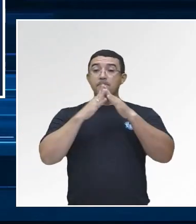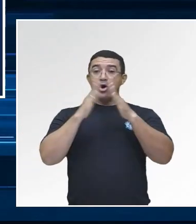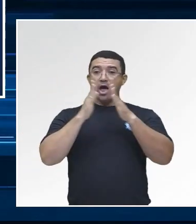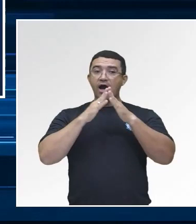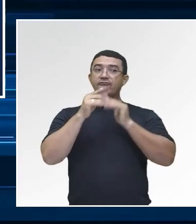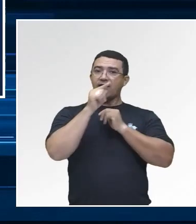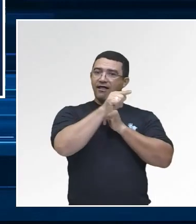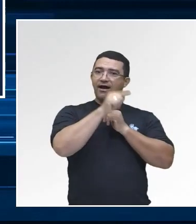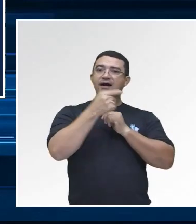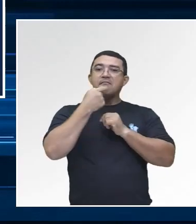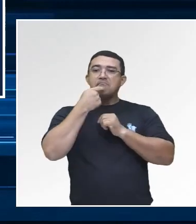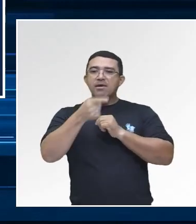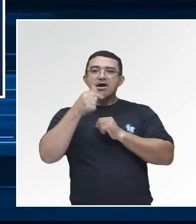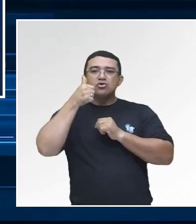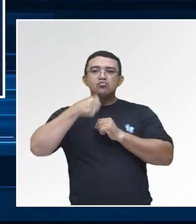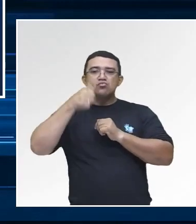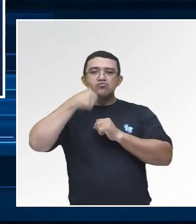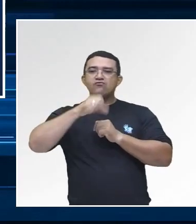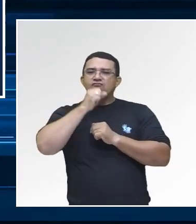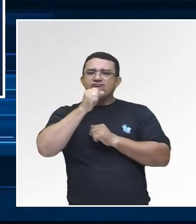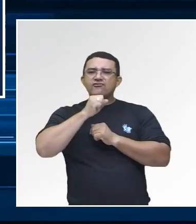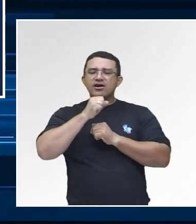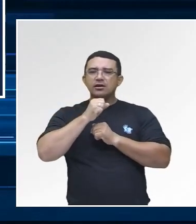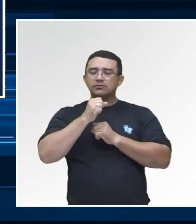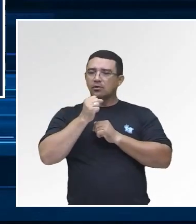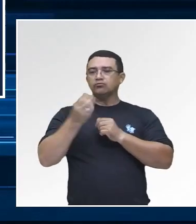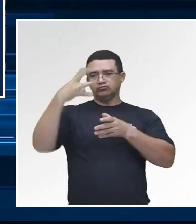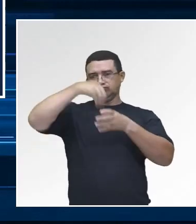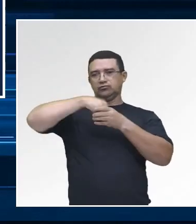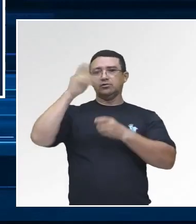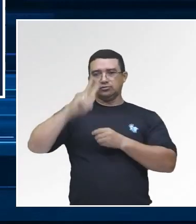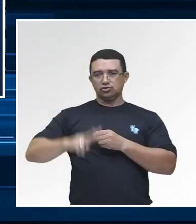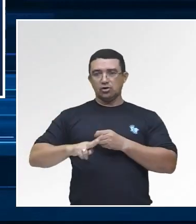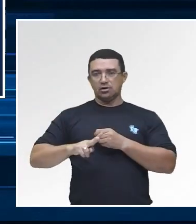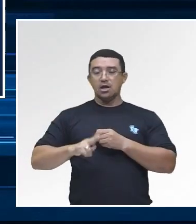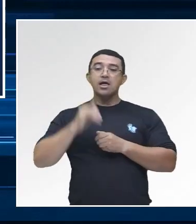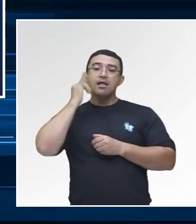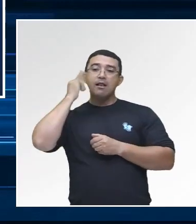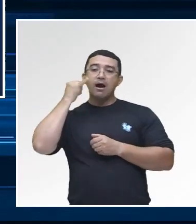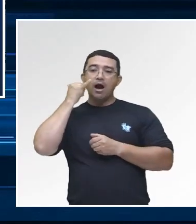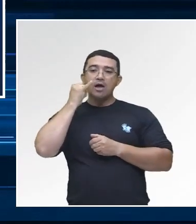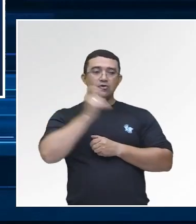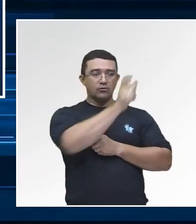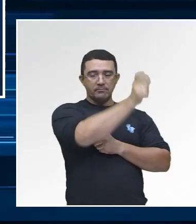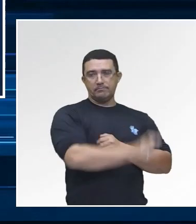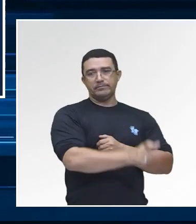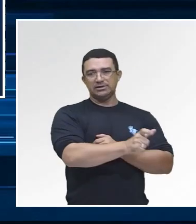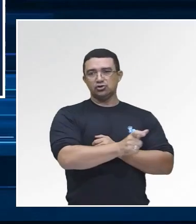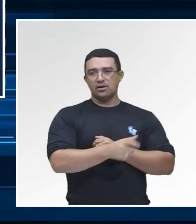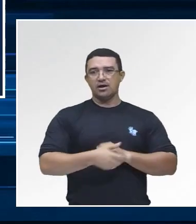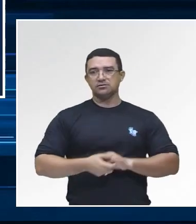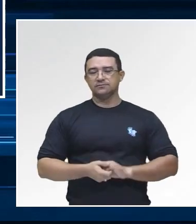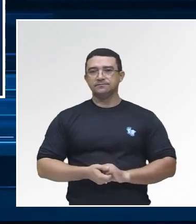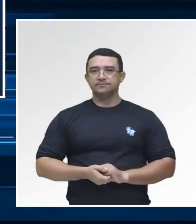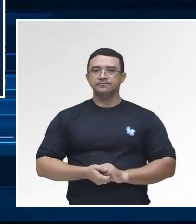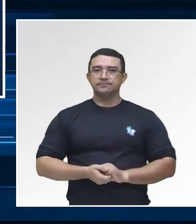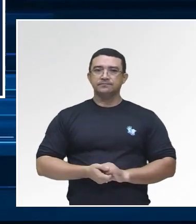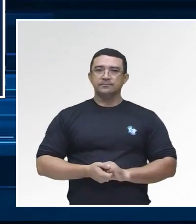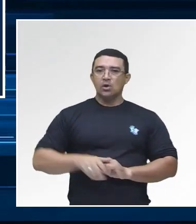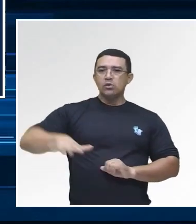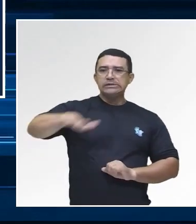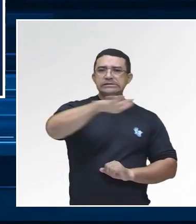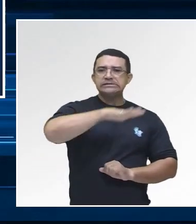da situação, fazia parte da história. Então o narrador é o narrador personagem. O